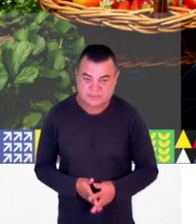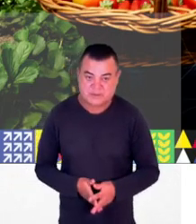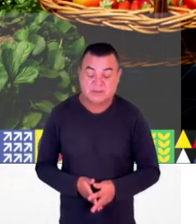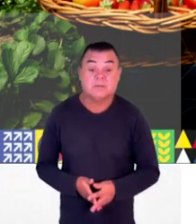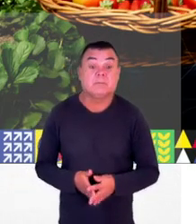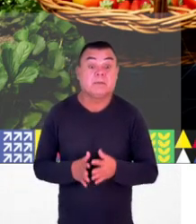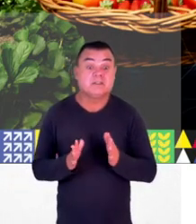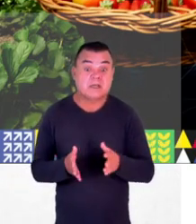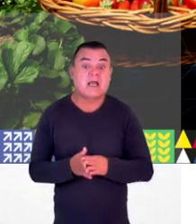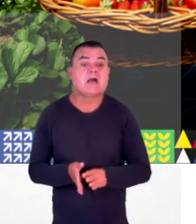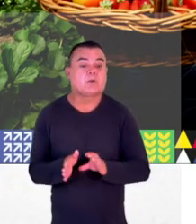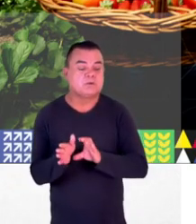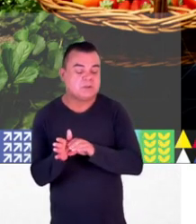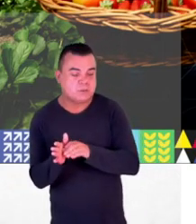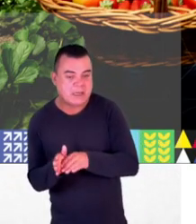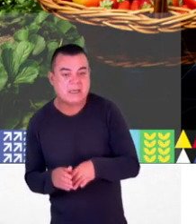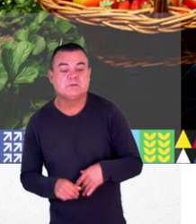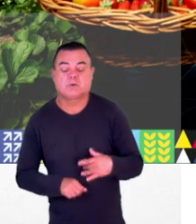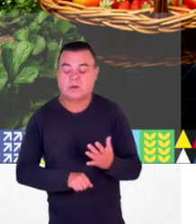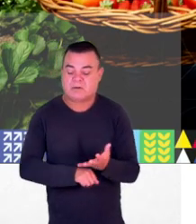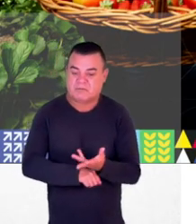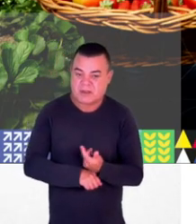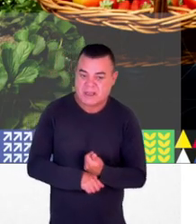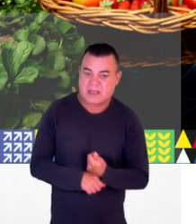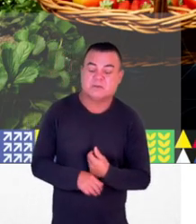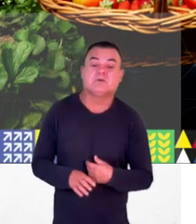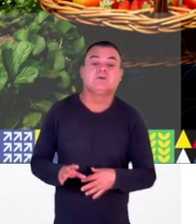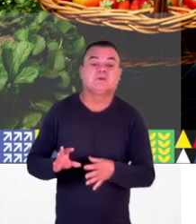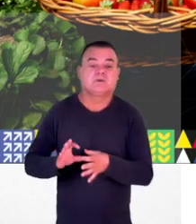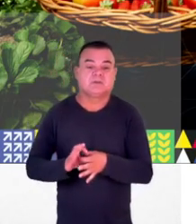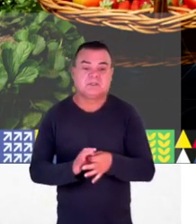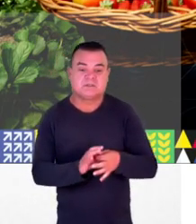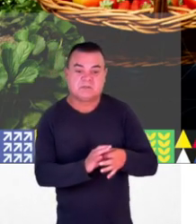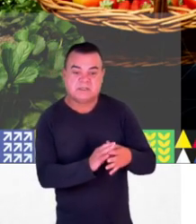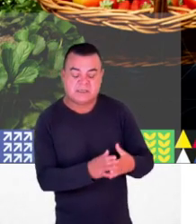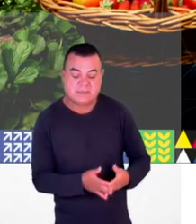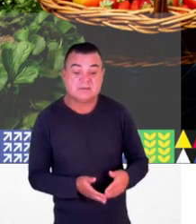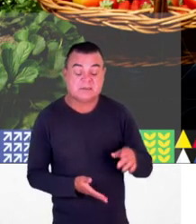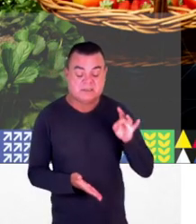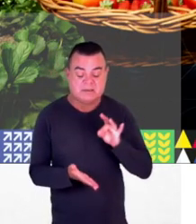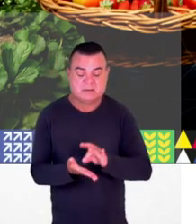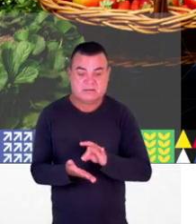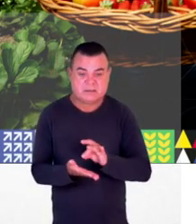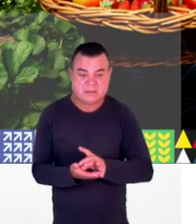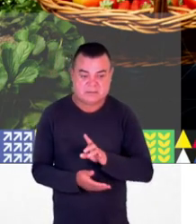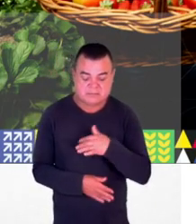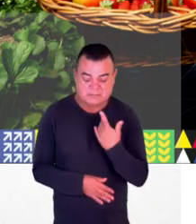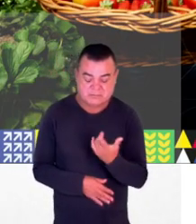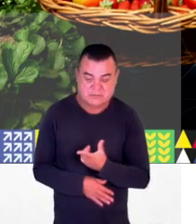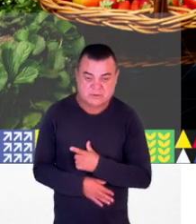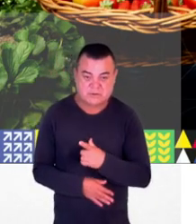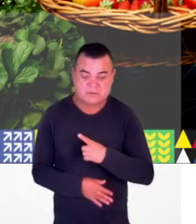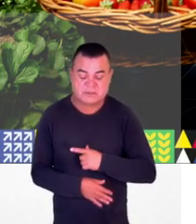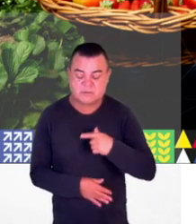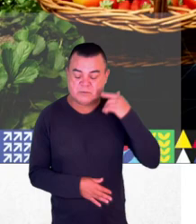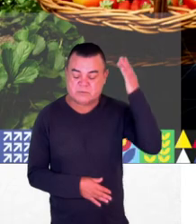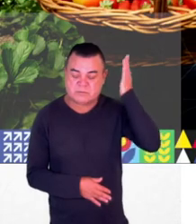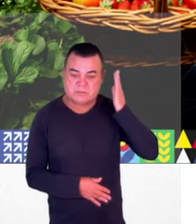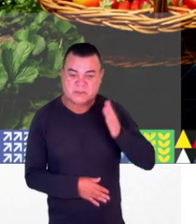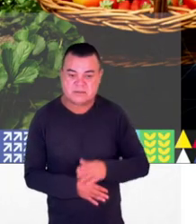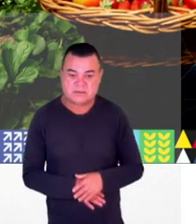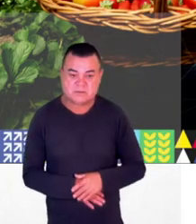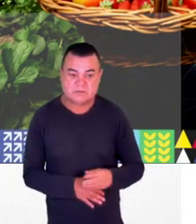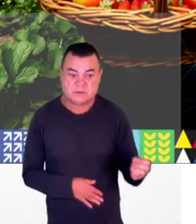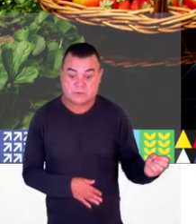que conceituado qualificado e contextualizado aqui da realidade que a gente tem eh no Brasil atual